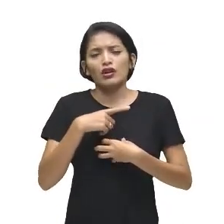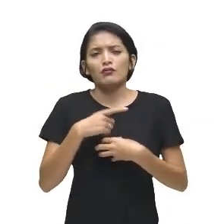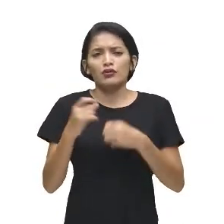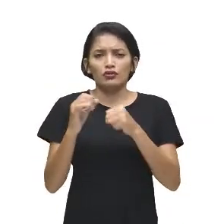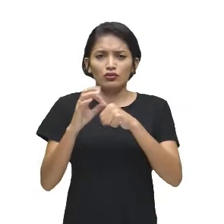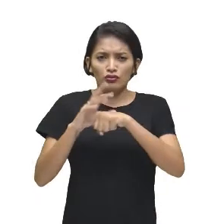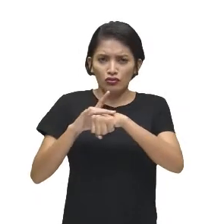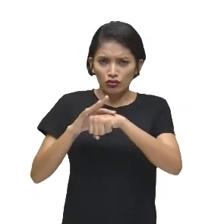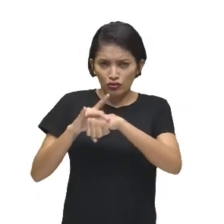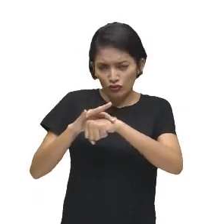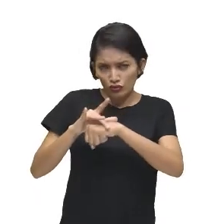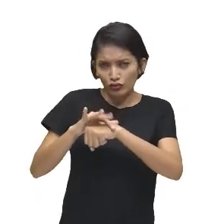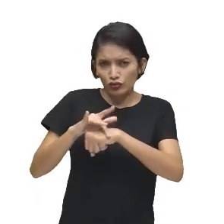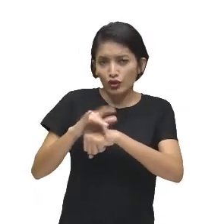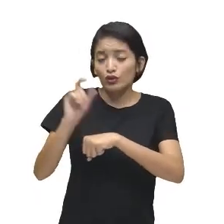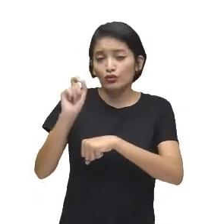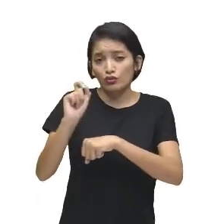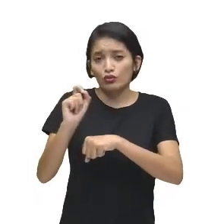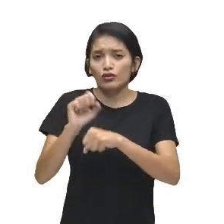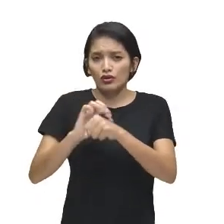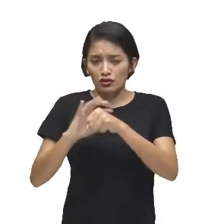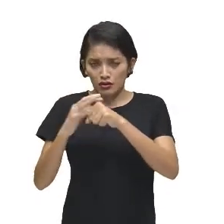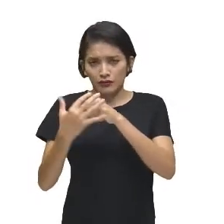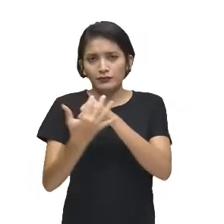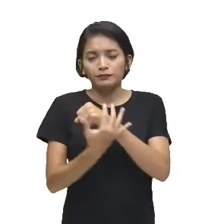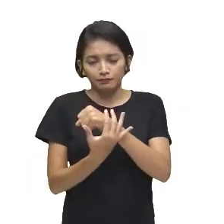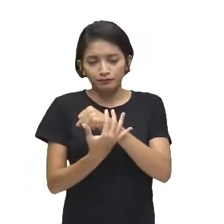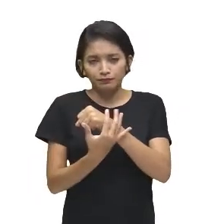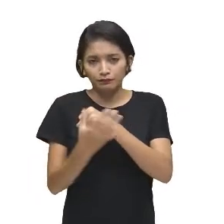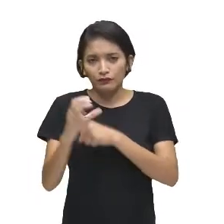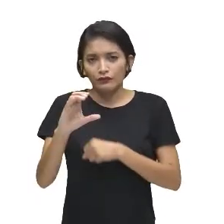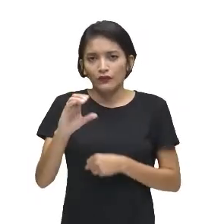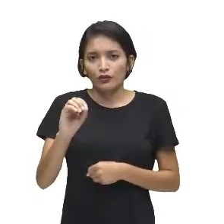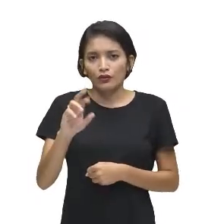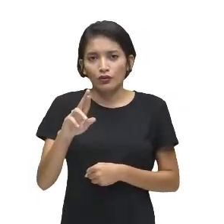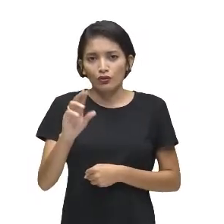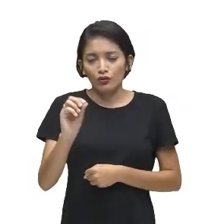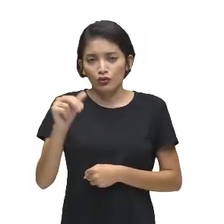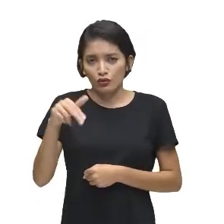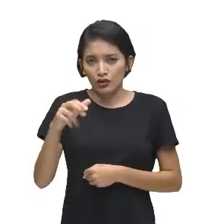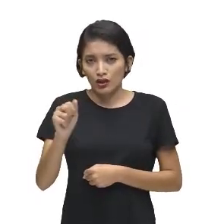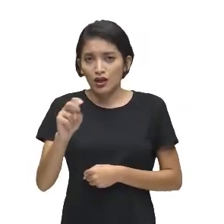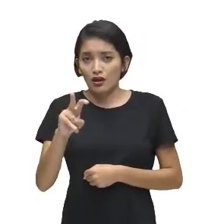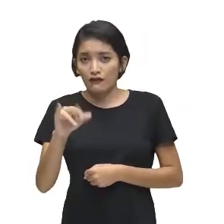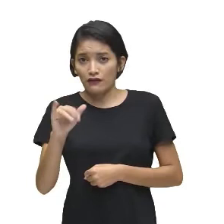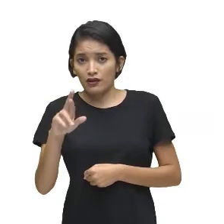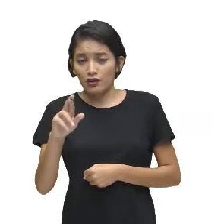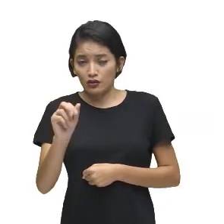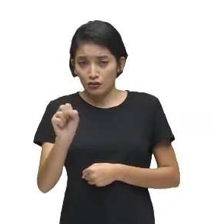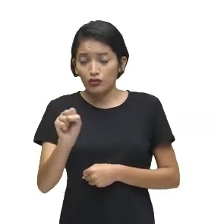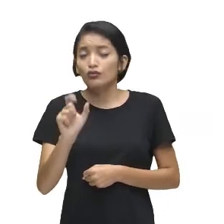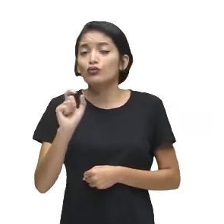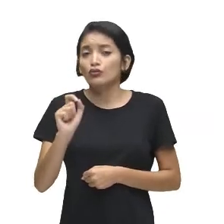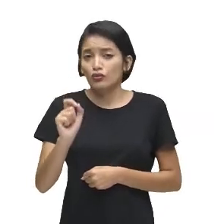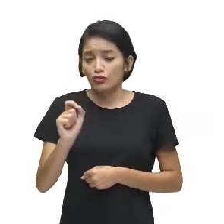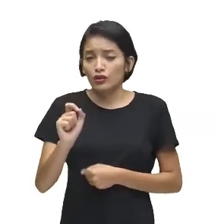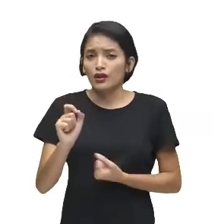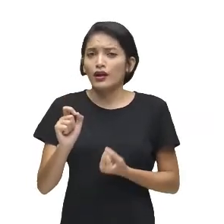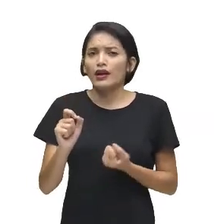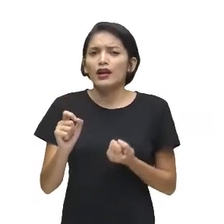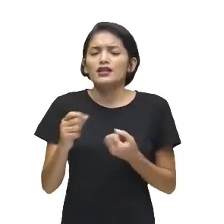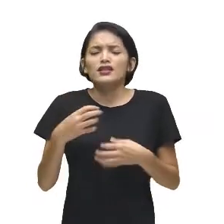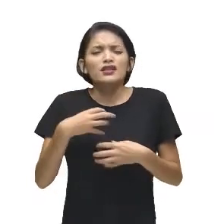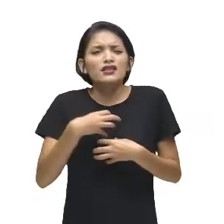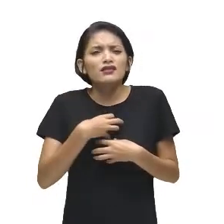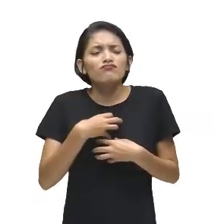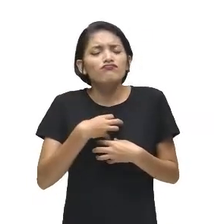por esse grande mal que é o coronavírus, e fomos atingidos assim com as pessoas mais